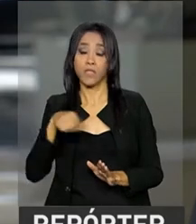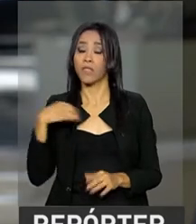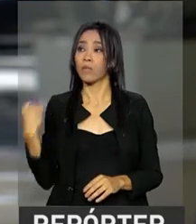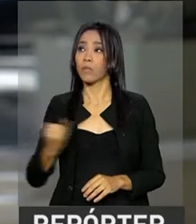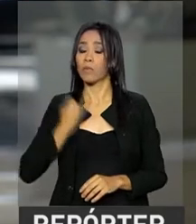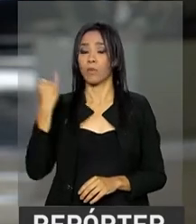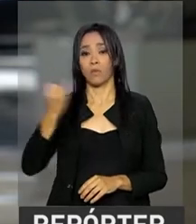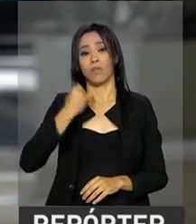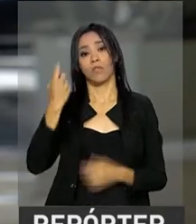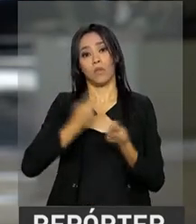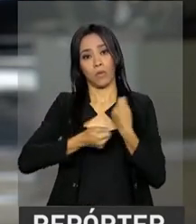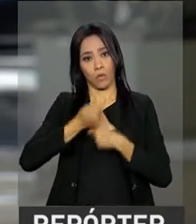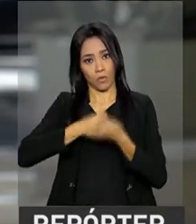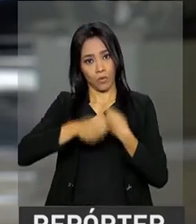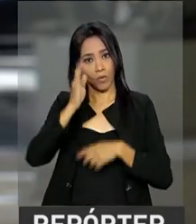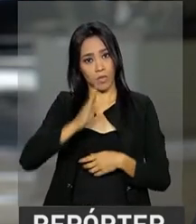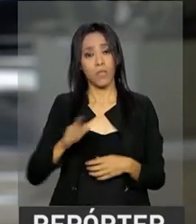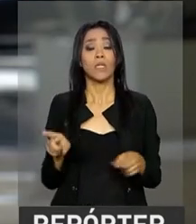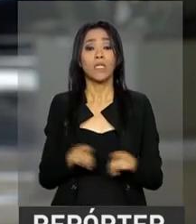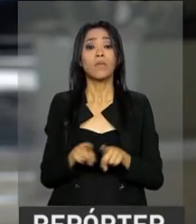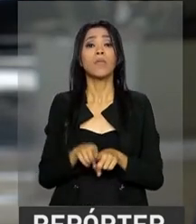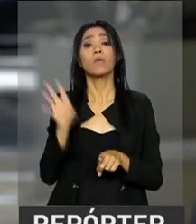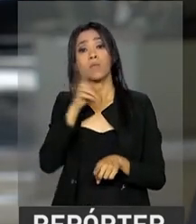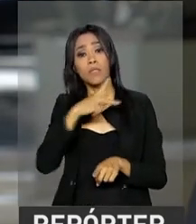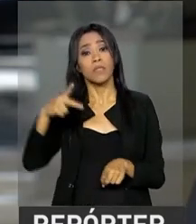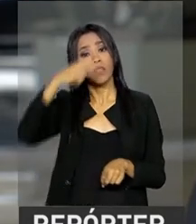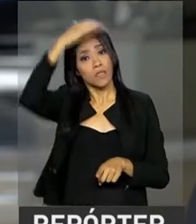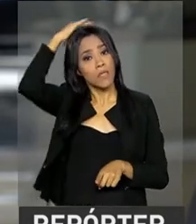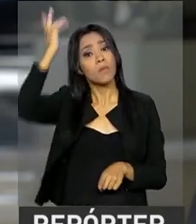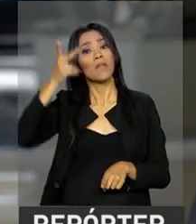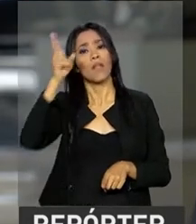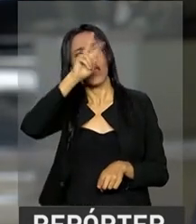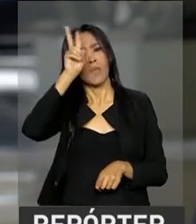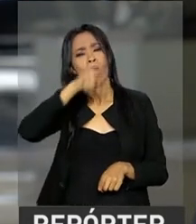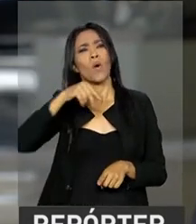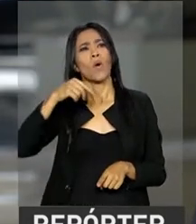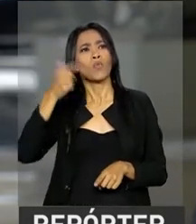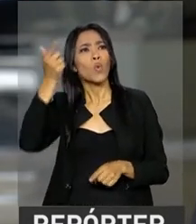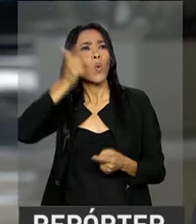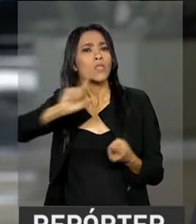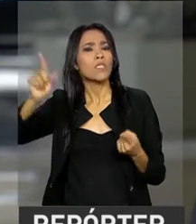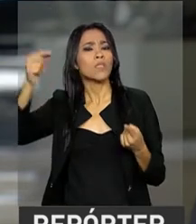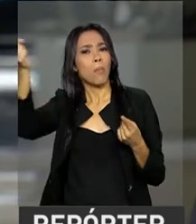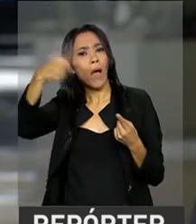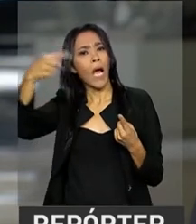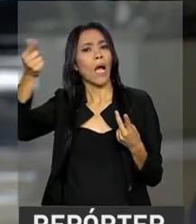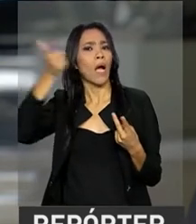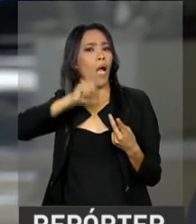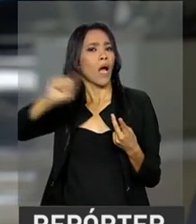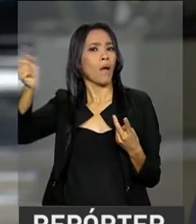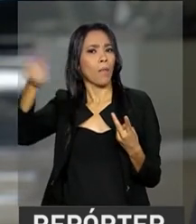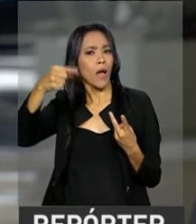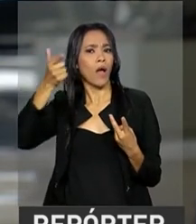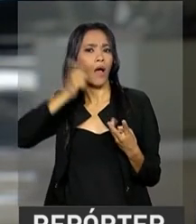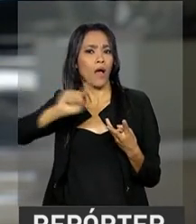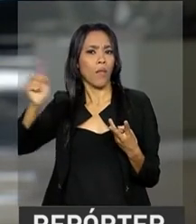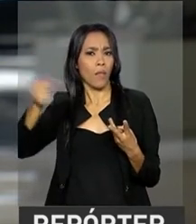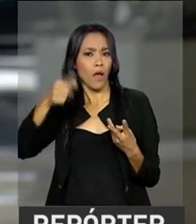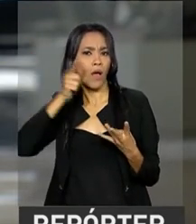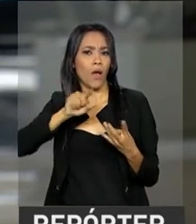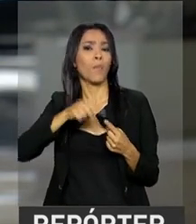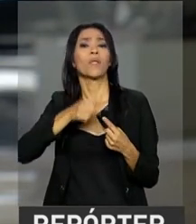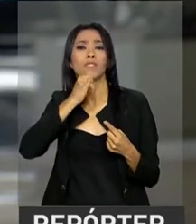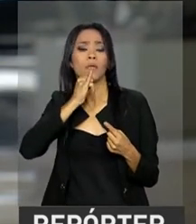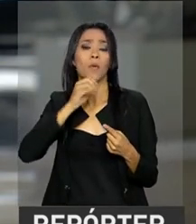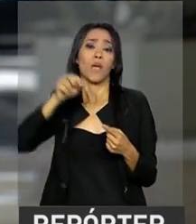economia do país o presidente lembrou aí há alguns avanços que tem acontecido ao longo dos três últimos meses citou por exemplo a queda da